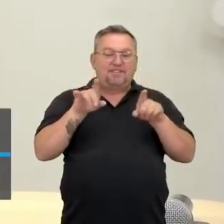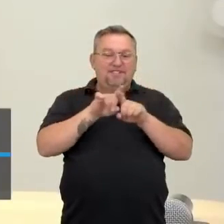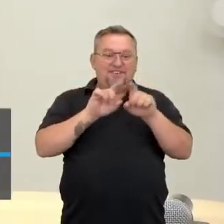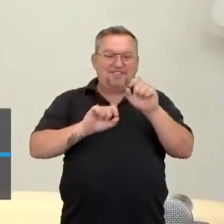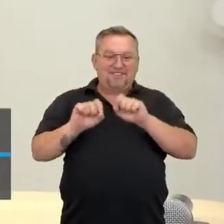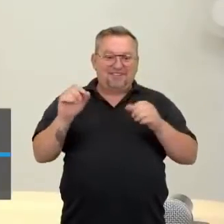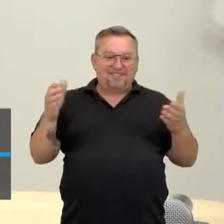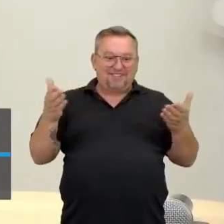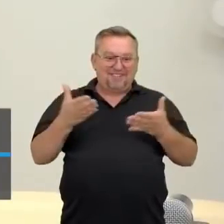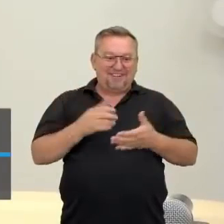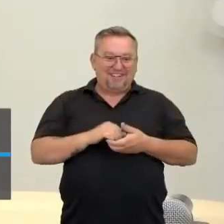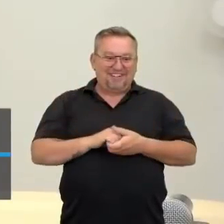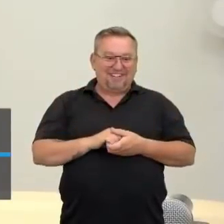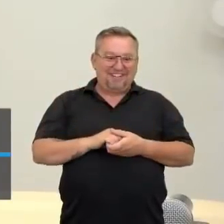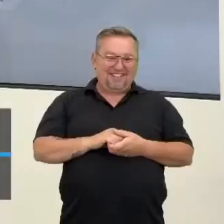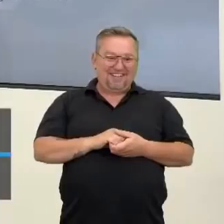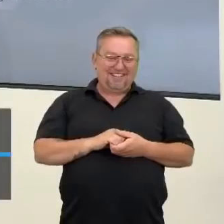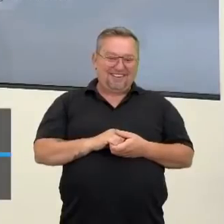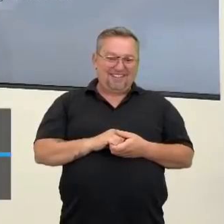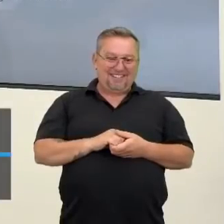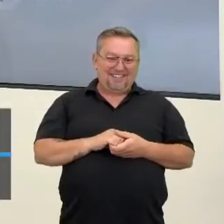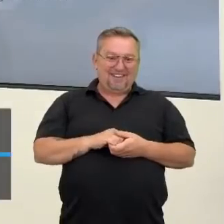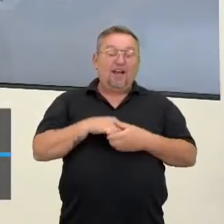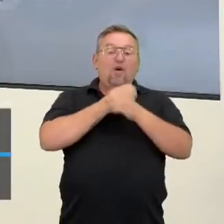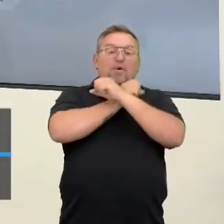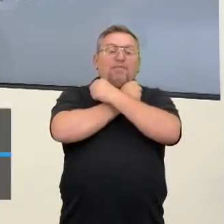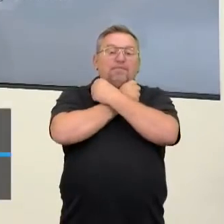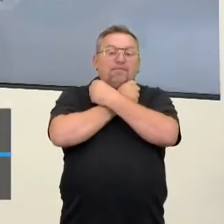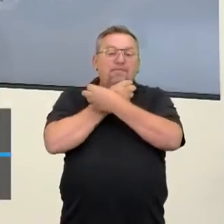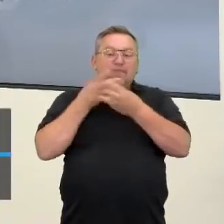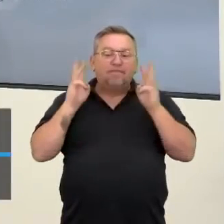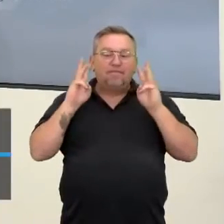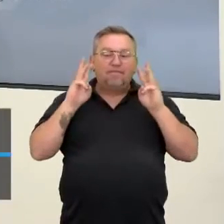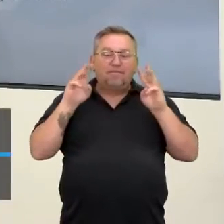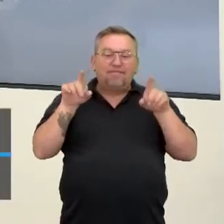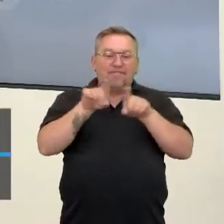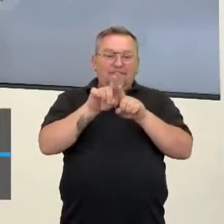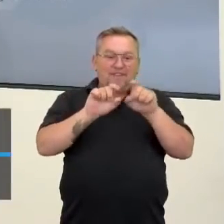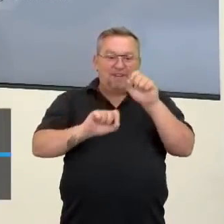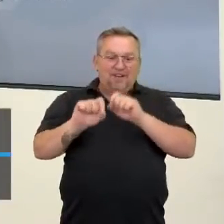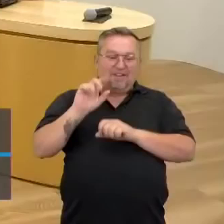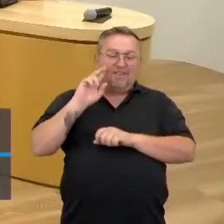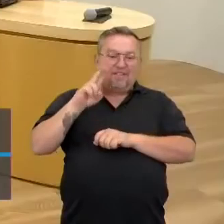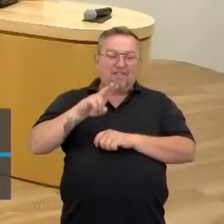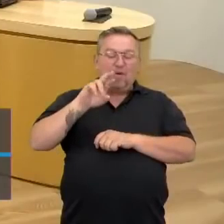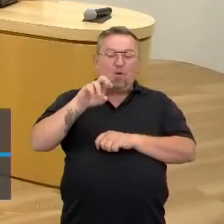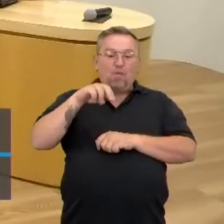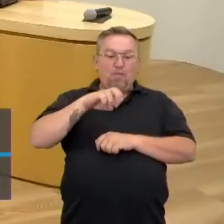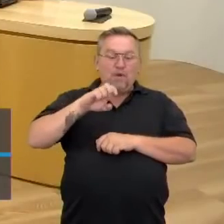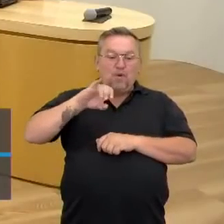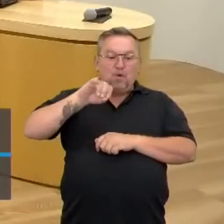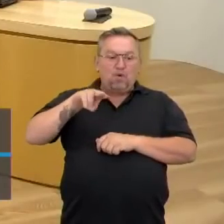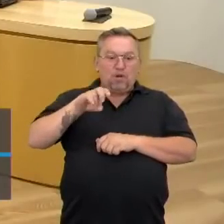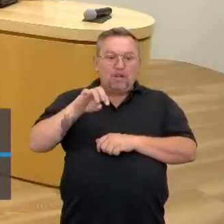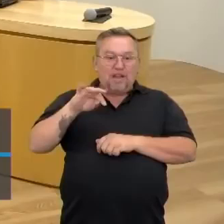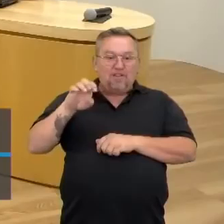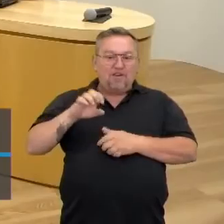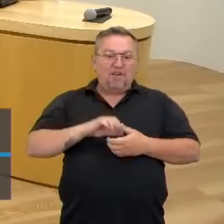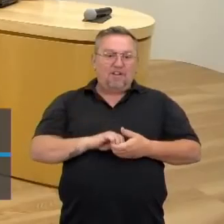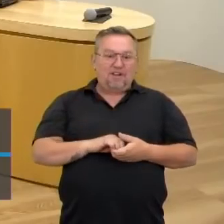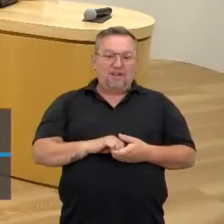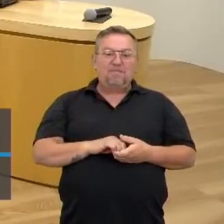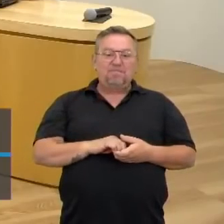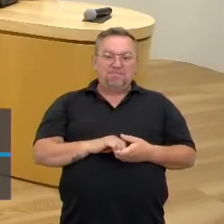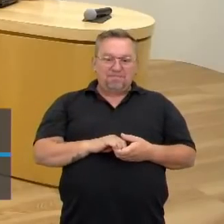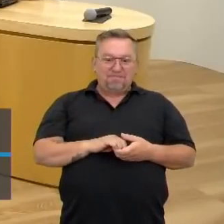em italiano sobre Romeu e Julieta. Então, Shakespeare did not create Romeo and Juliet. He based his